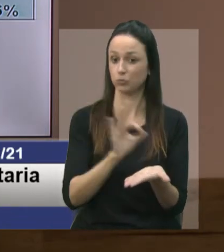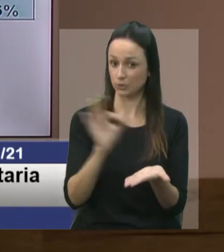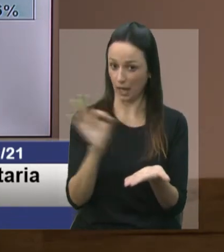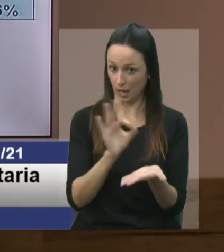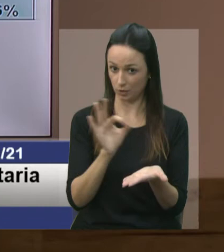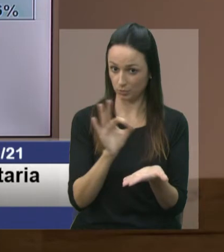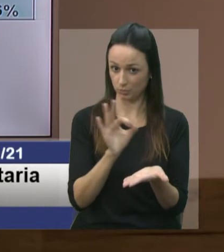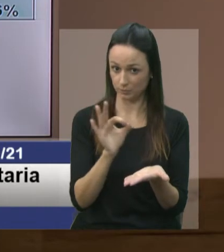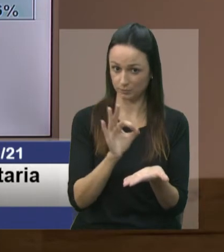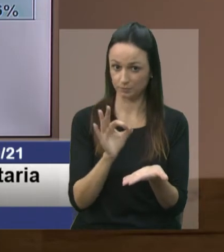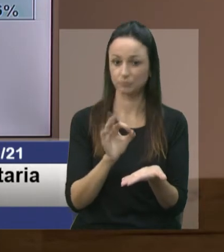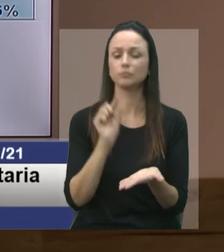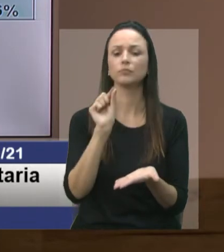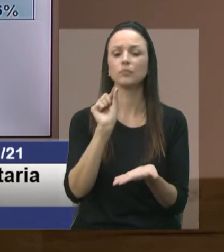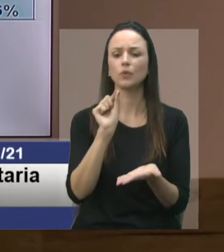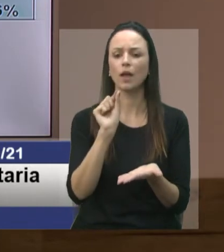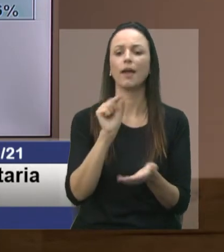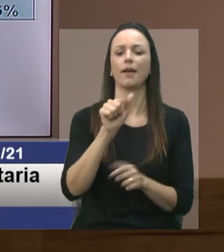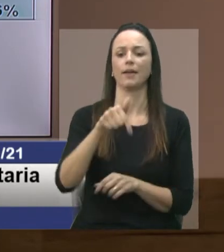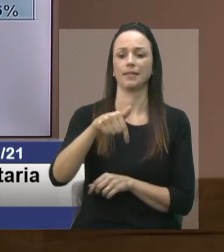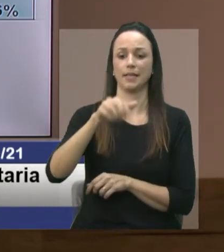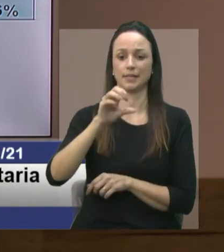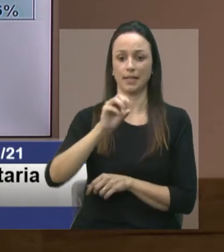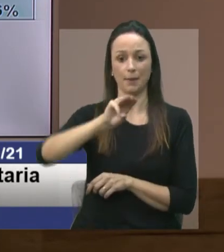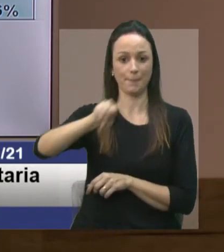33,41%, equivalente a